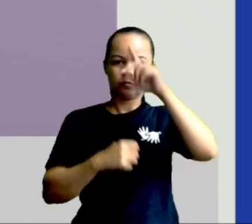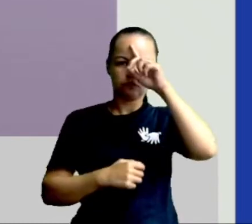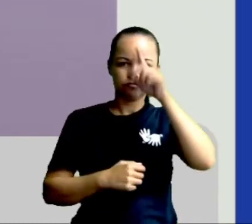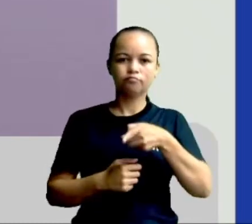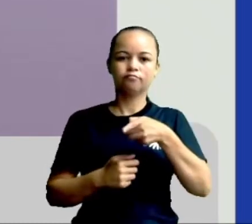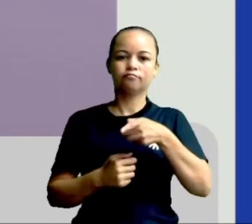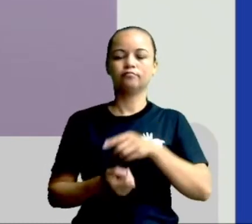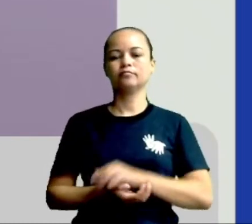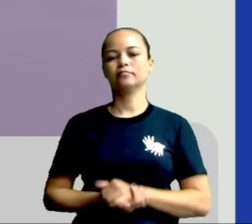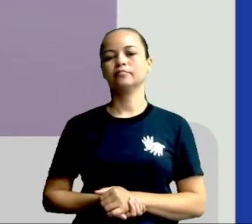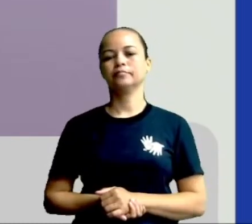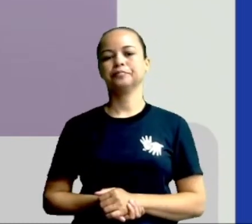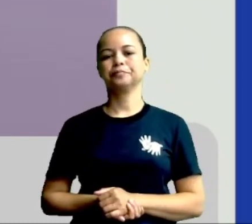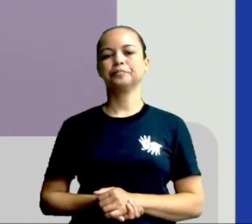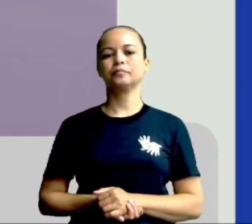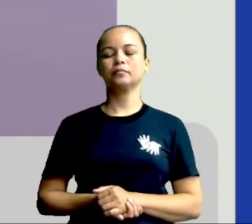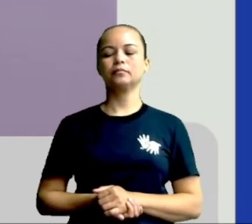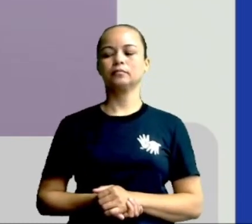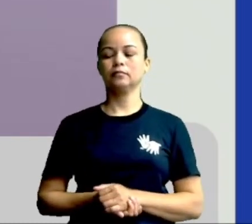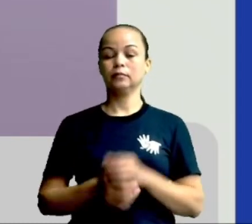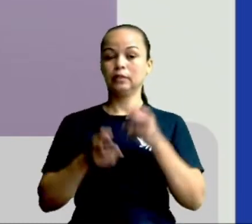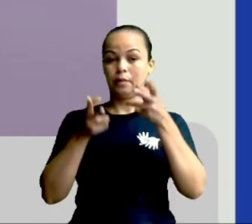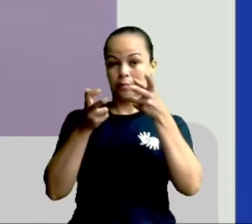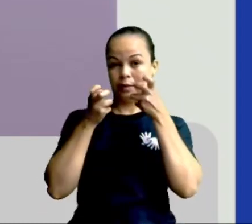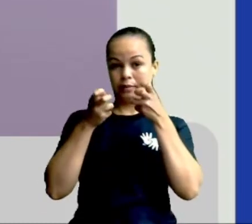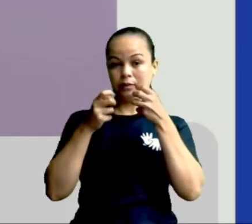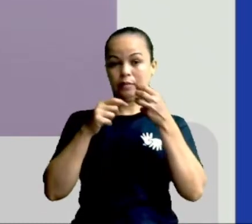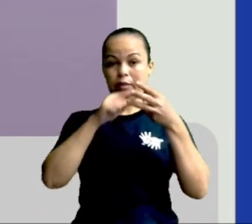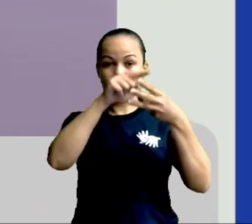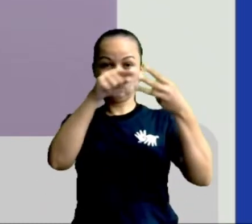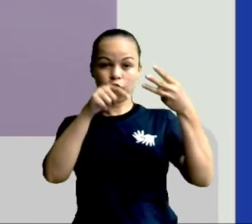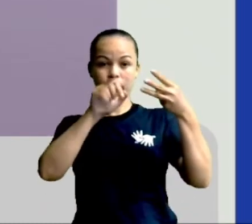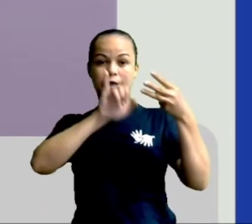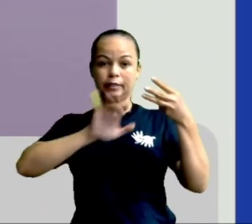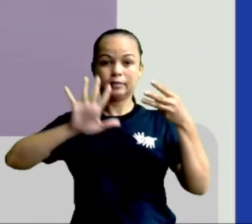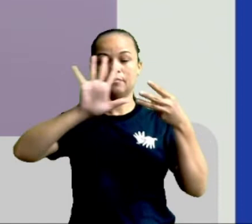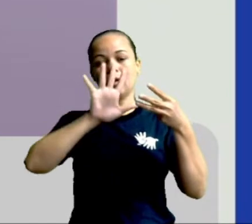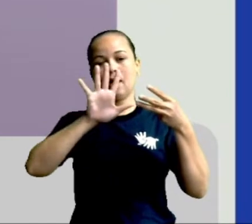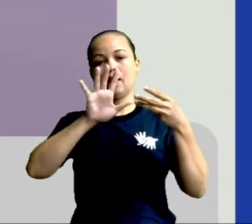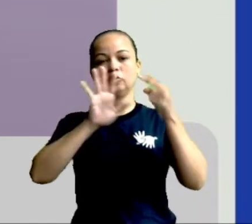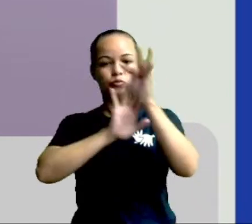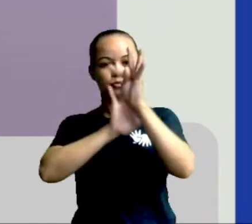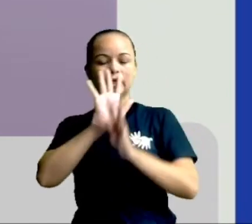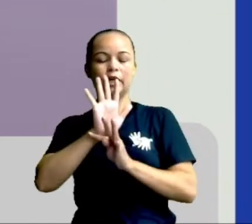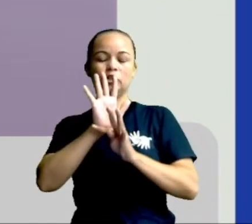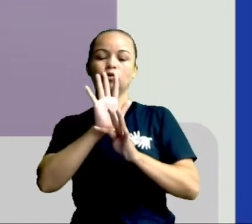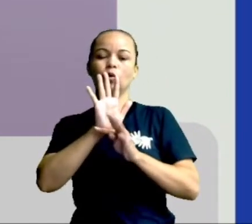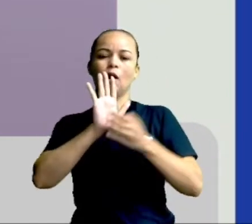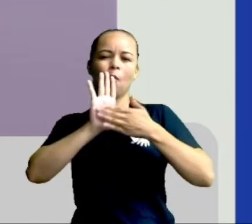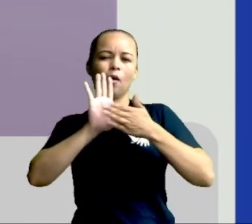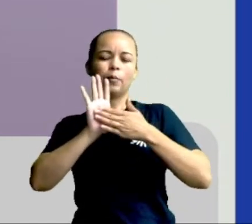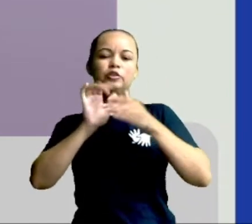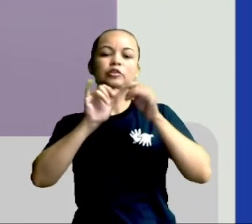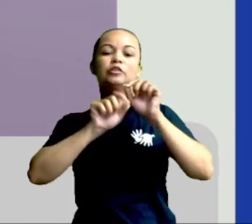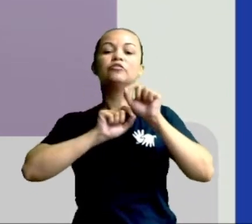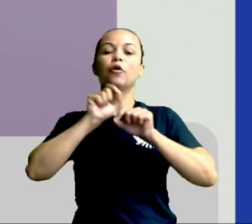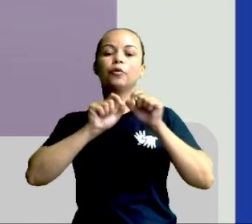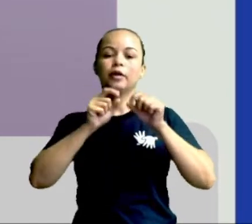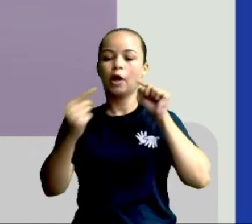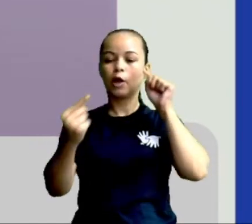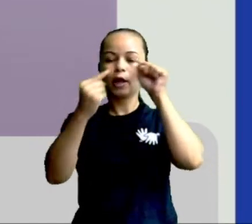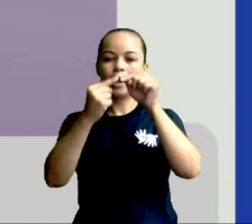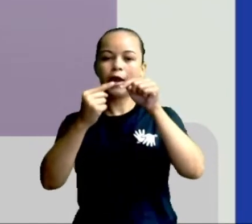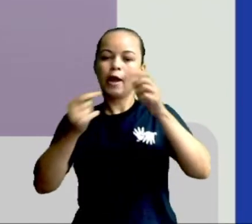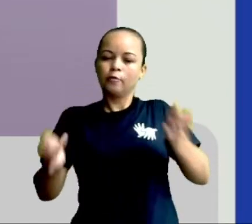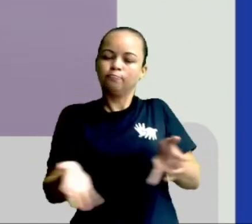ordem. Percebam que nesses três textos o objetivo é convencer, é incentivar, é estimular